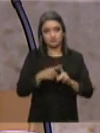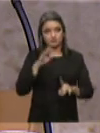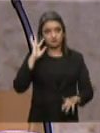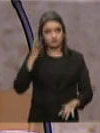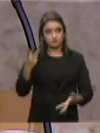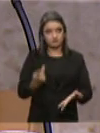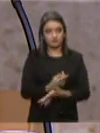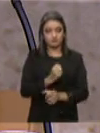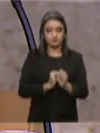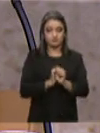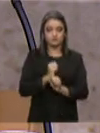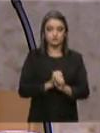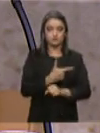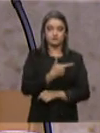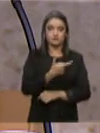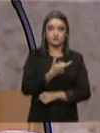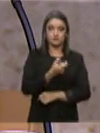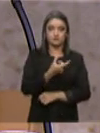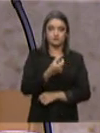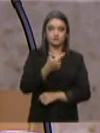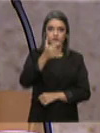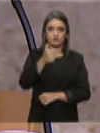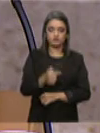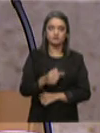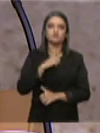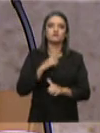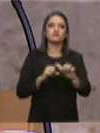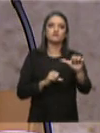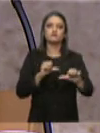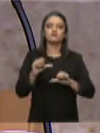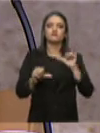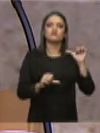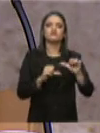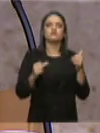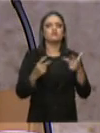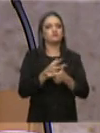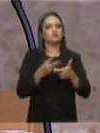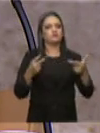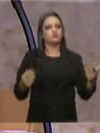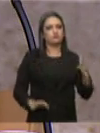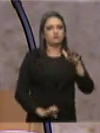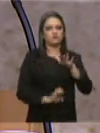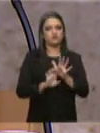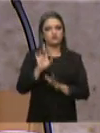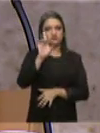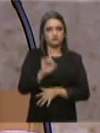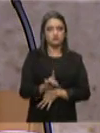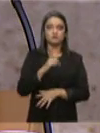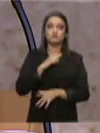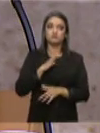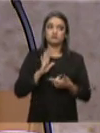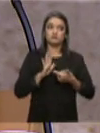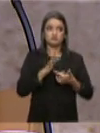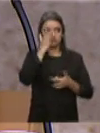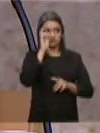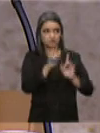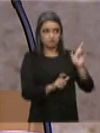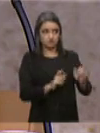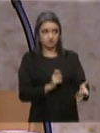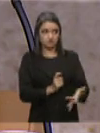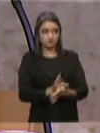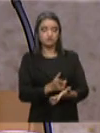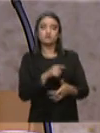2007 veio a consubstanciar uma alteração do Estado de Direito, sinalizando ao contribuinte a